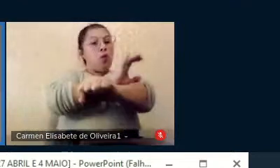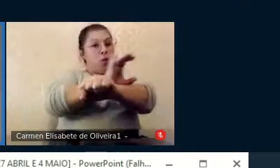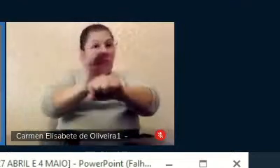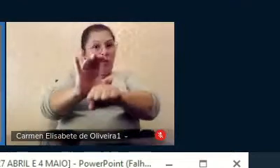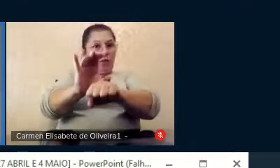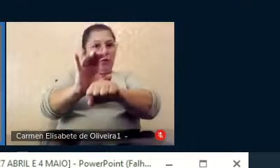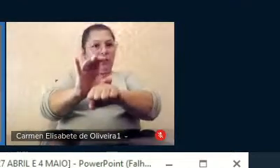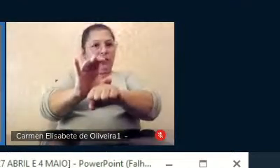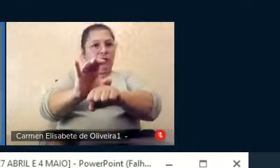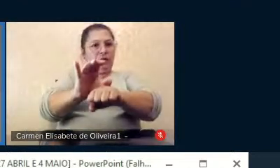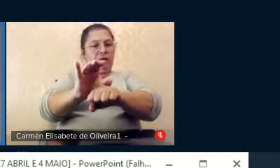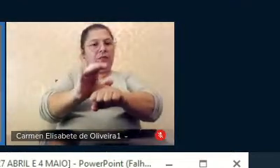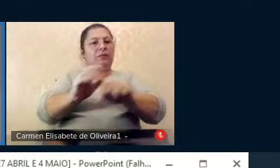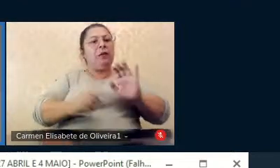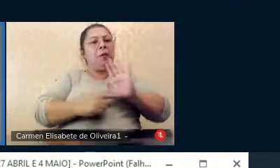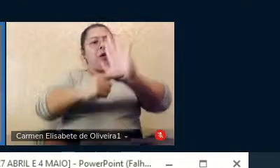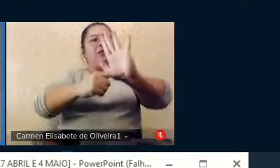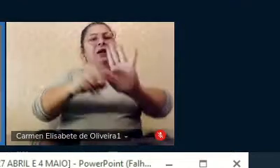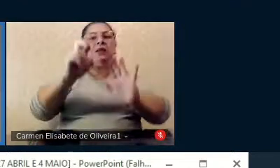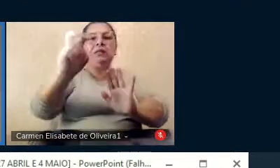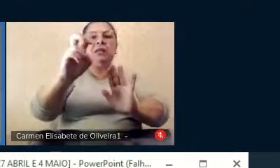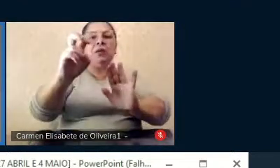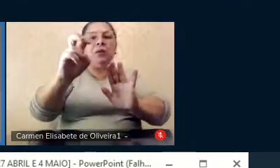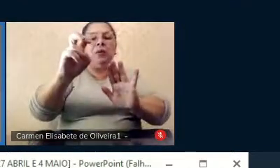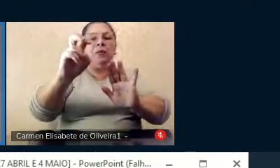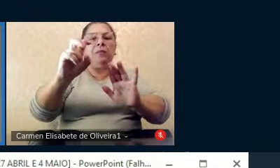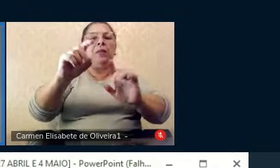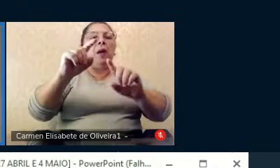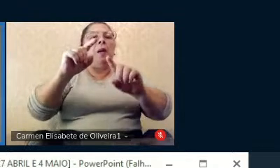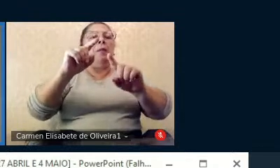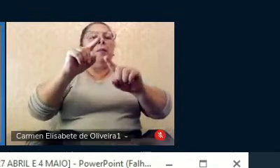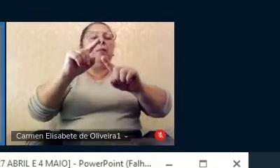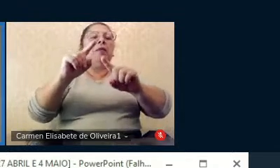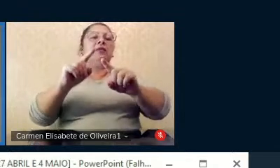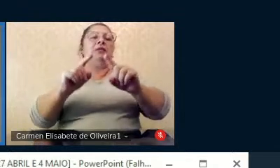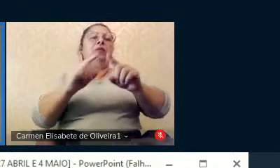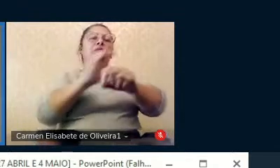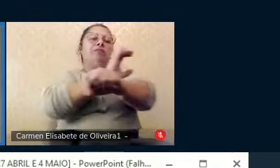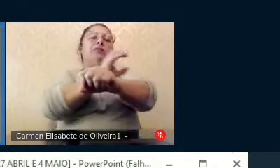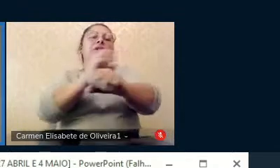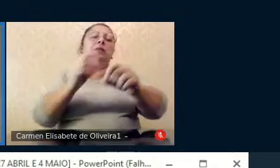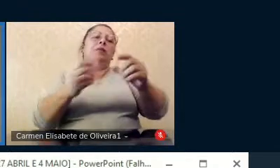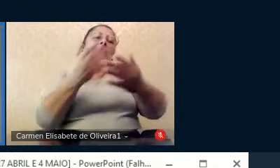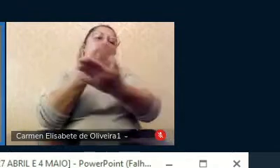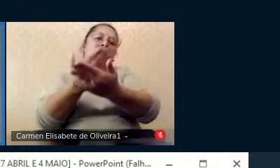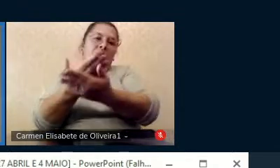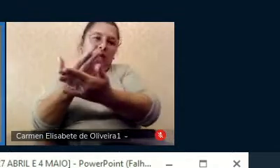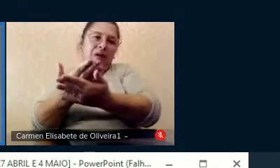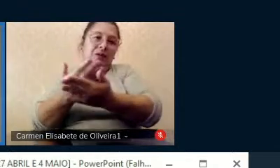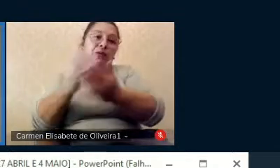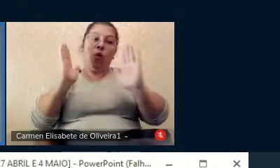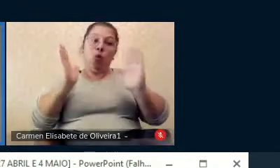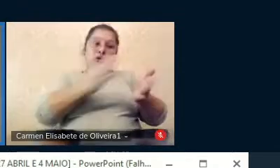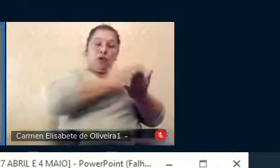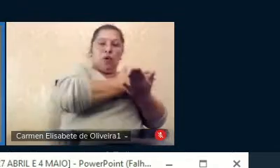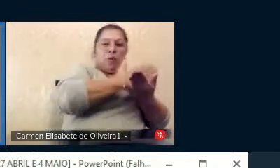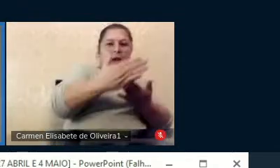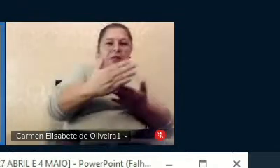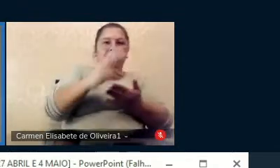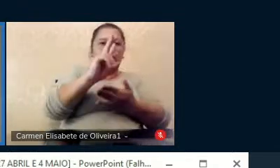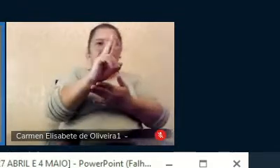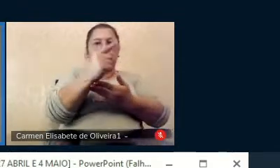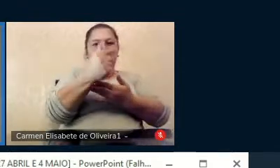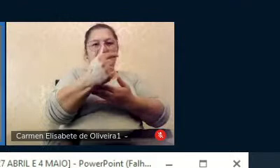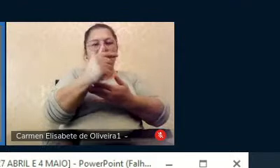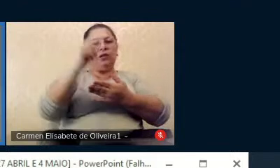será distribuído em 5 módulos e em 10 encontros, que começam hoje, 27 de abril,